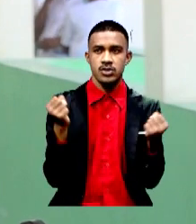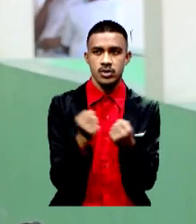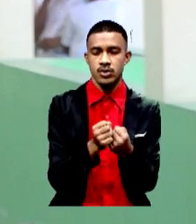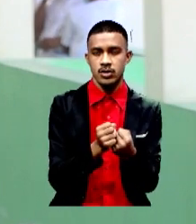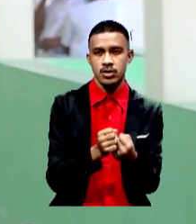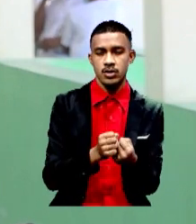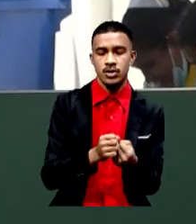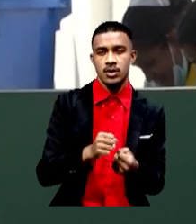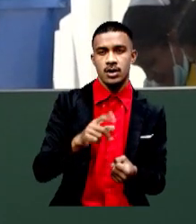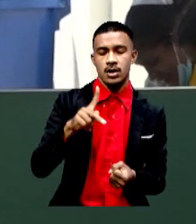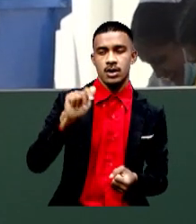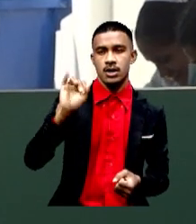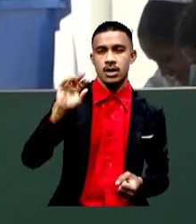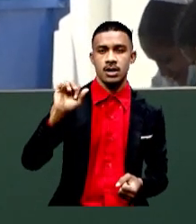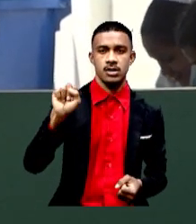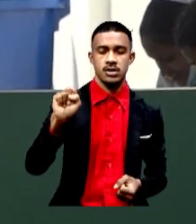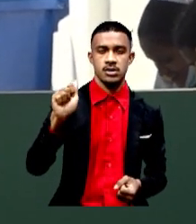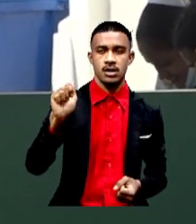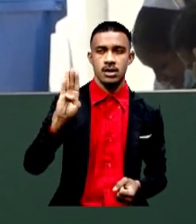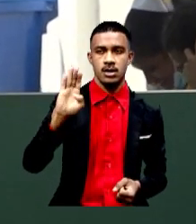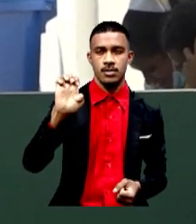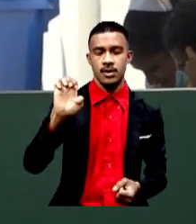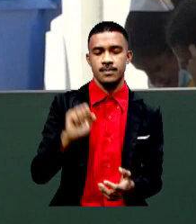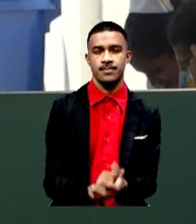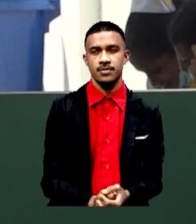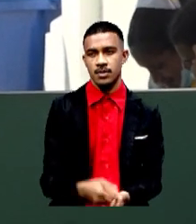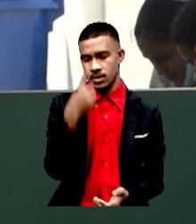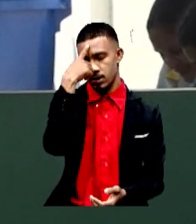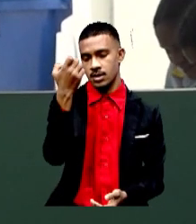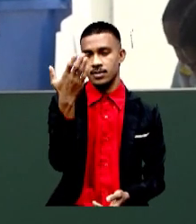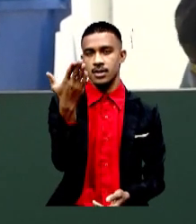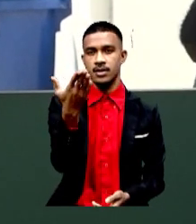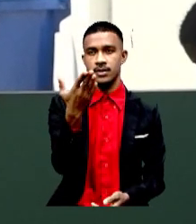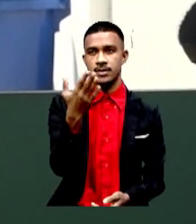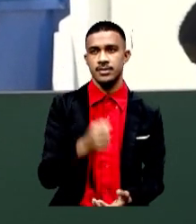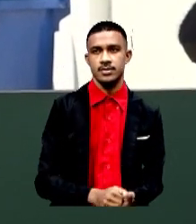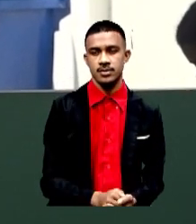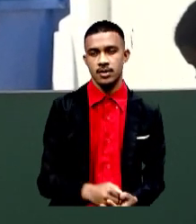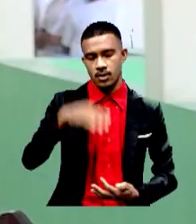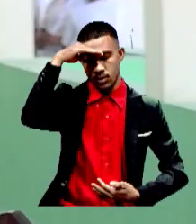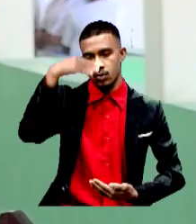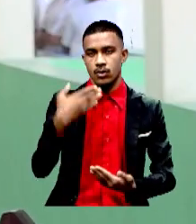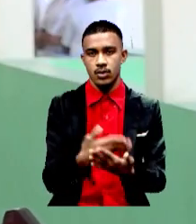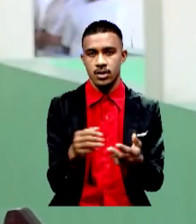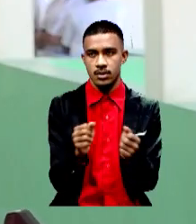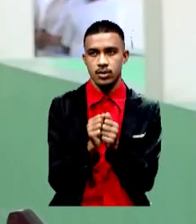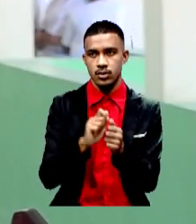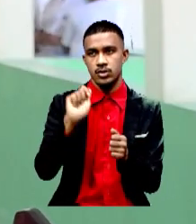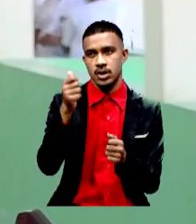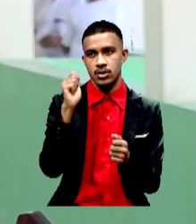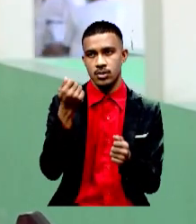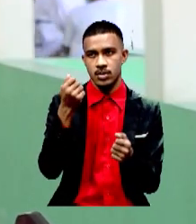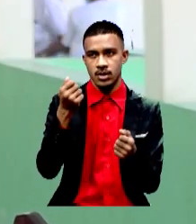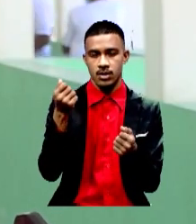suka miya, daya kasabi. Hela dun iha fatwahin, let na siya. Tambah adek biara niya siya. Uang naing sanulu maruwa fila,